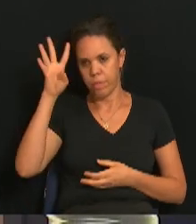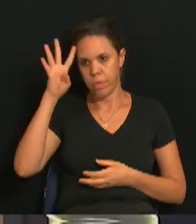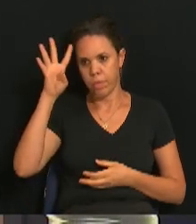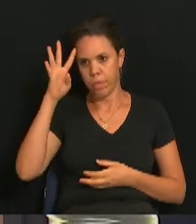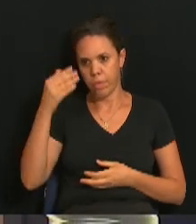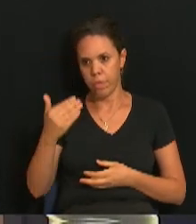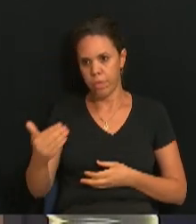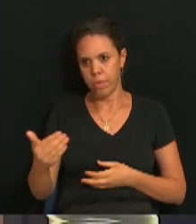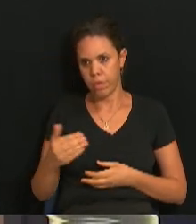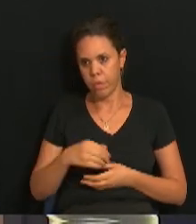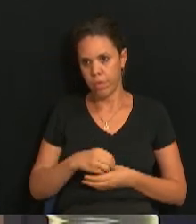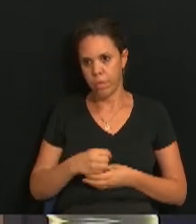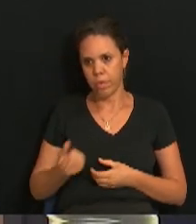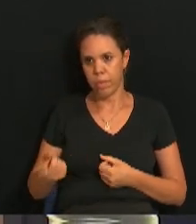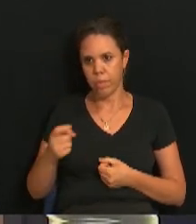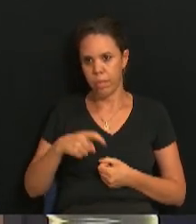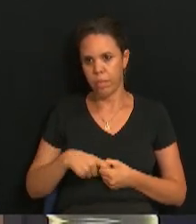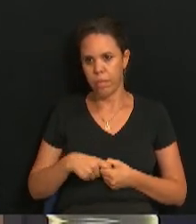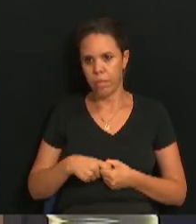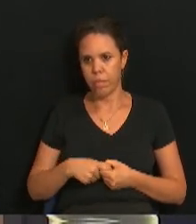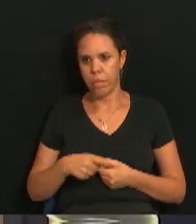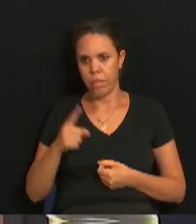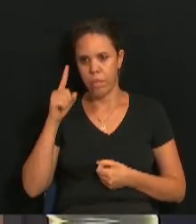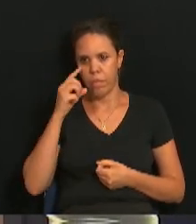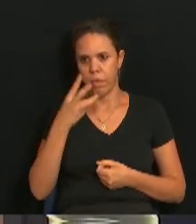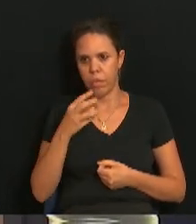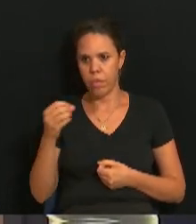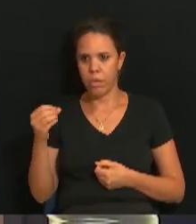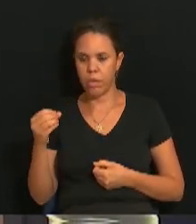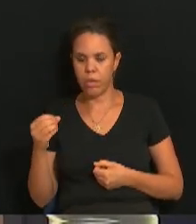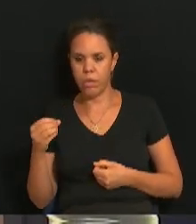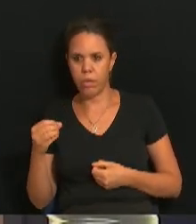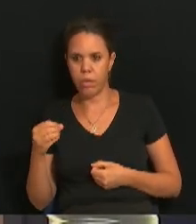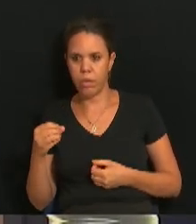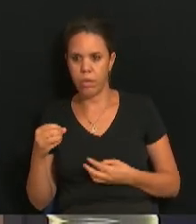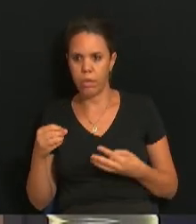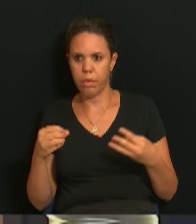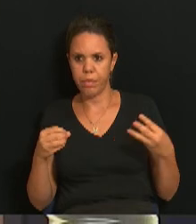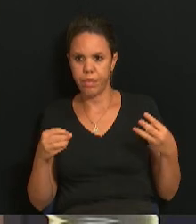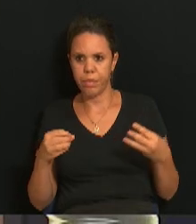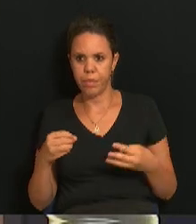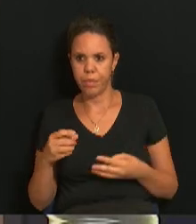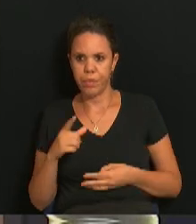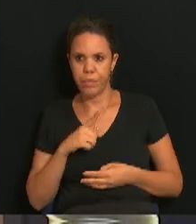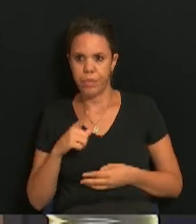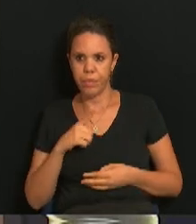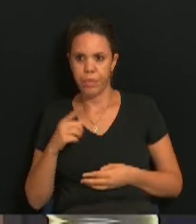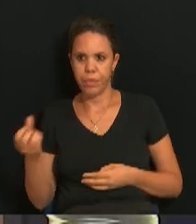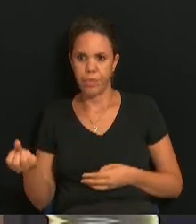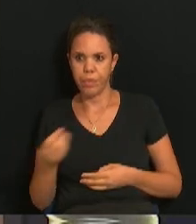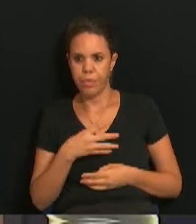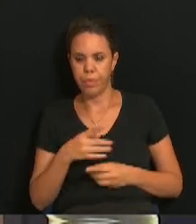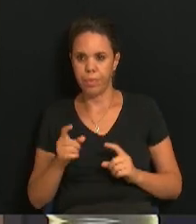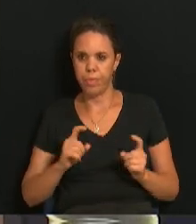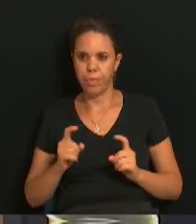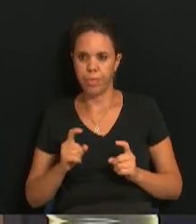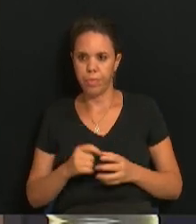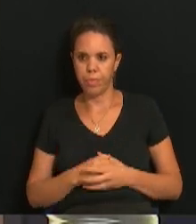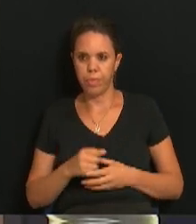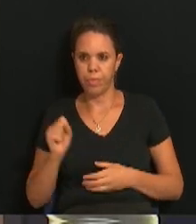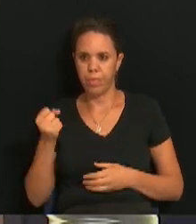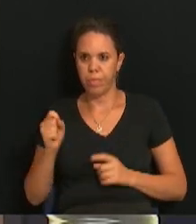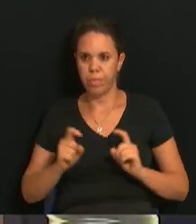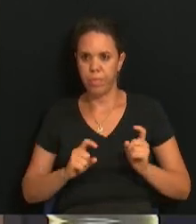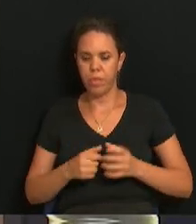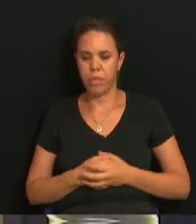quarta-feira, né? Eu estou de volta, dia 30/3, nós teremos uma nova, acho que vai ser a 8ª, né? Porque hoje é a